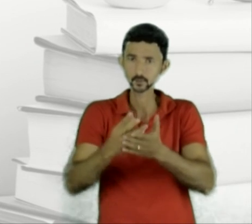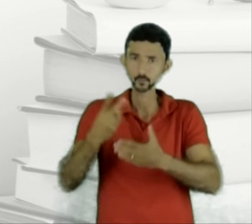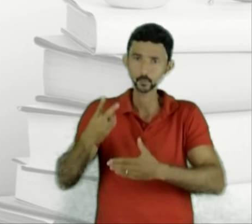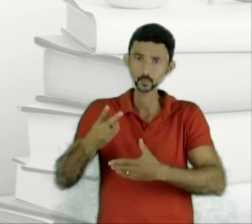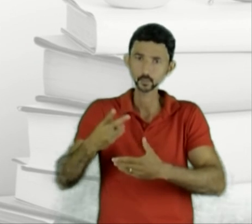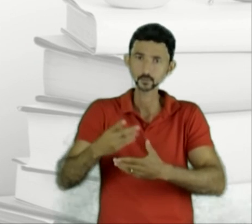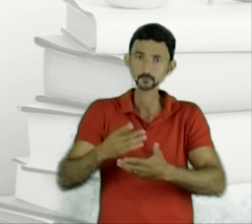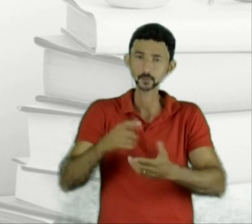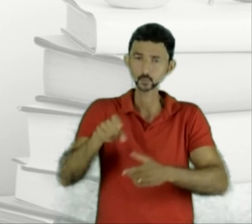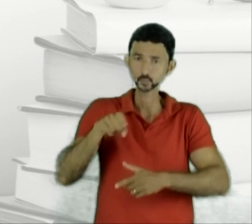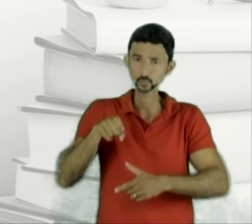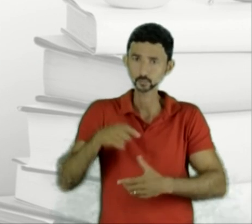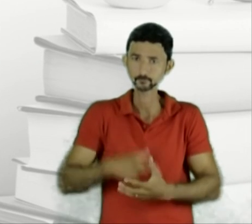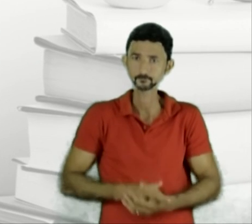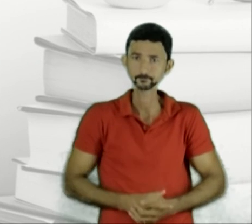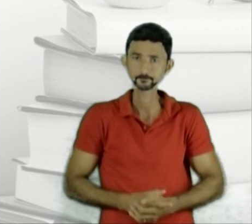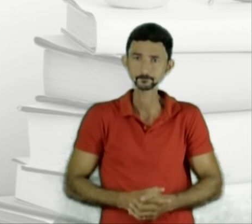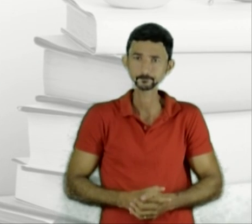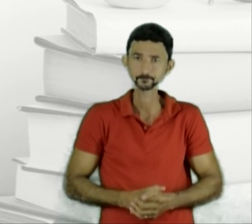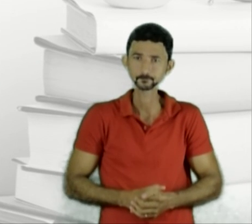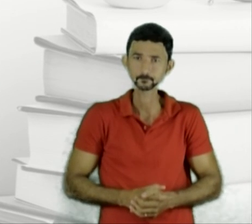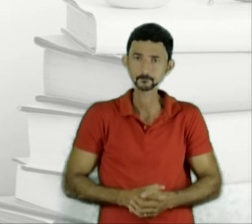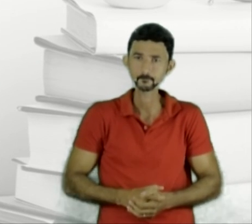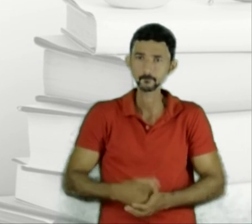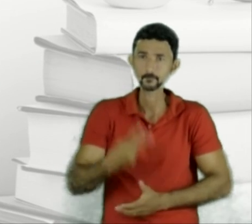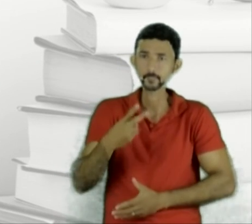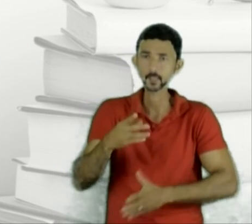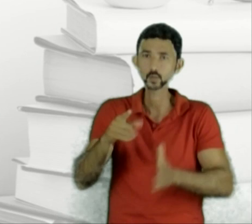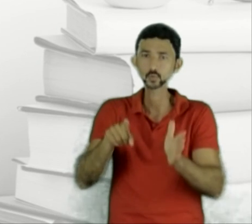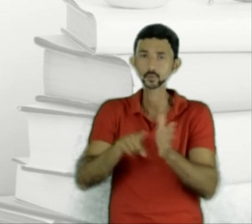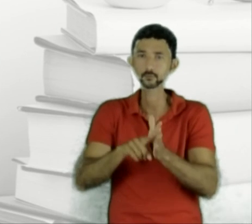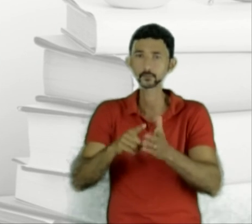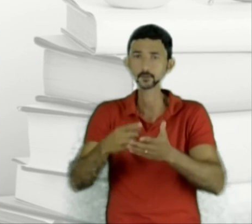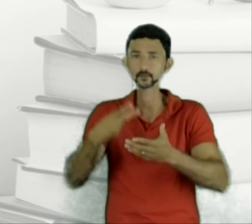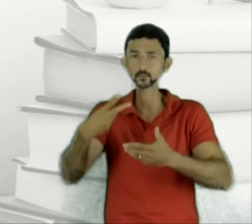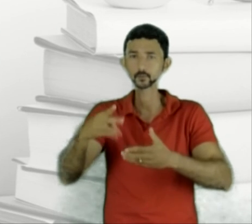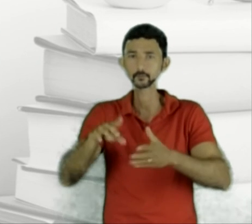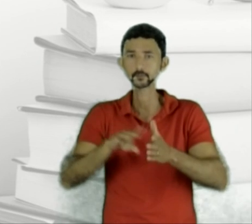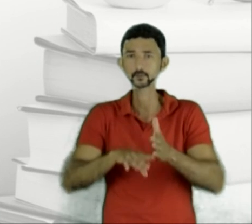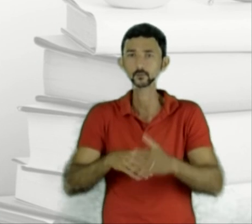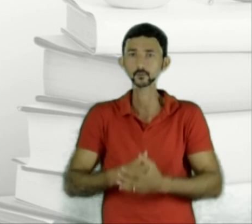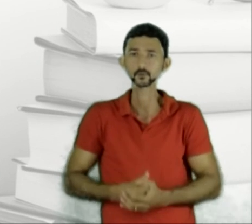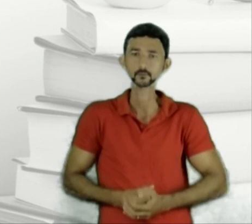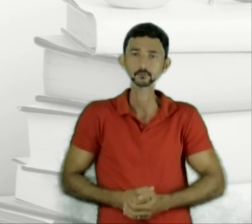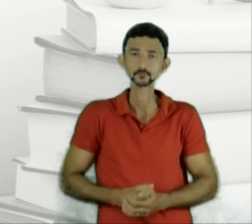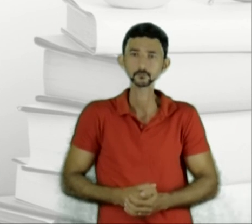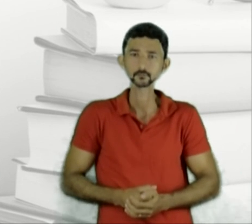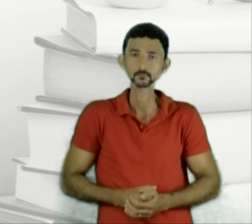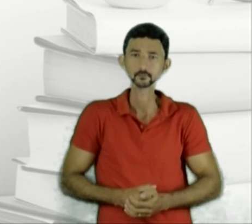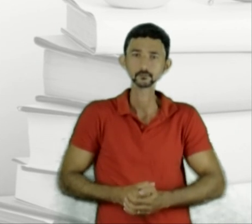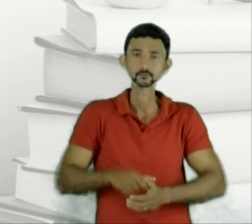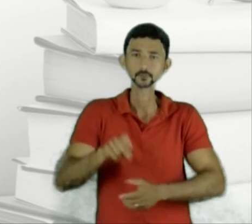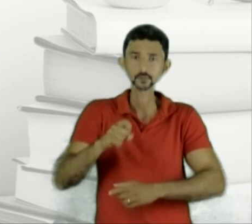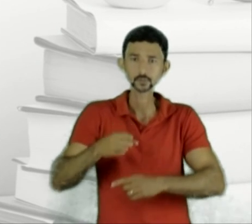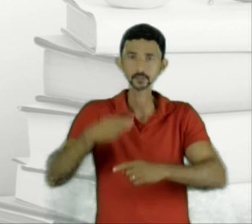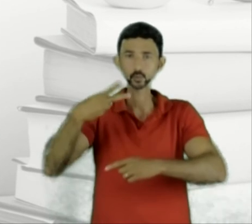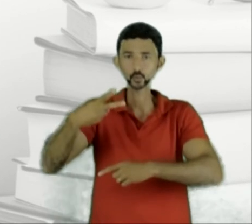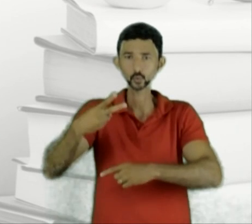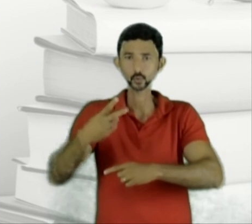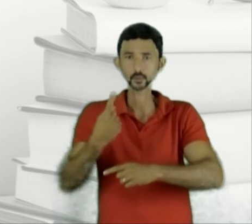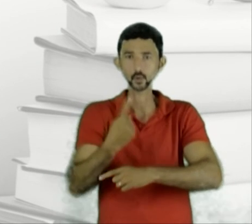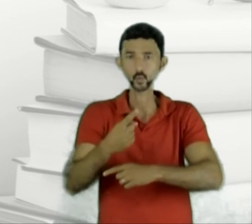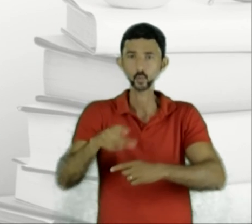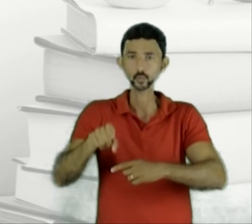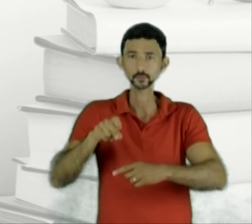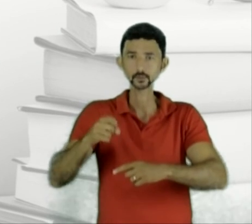2 e pelo x. 2 elevado a menos 2 dá 1 quarto. Menos 2, x elevado a menos 2 dá 1